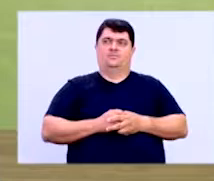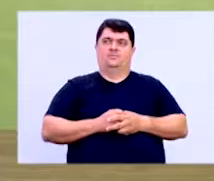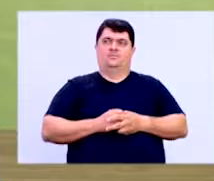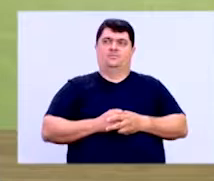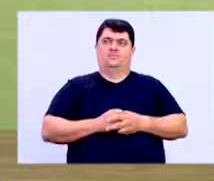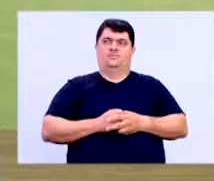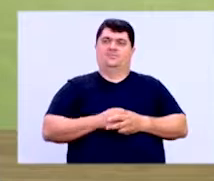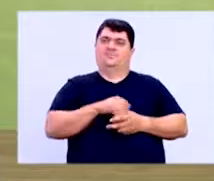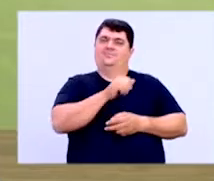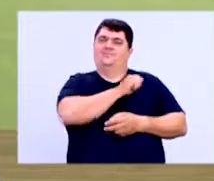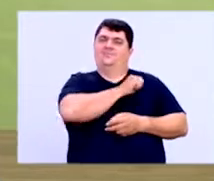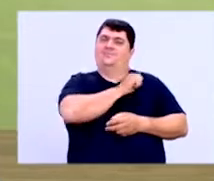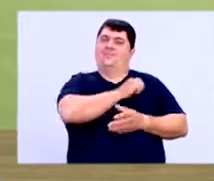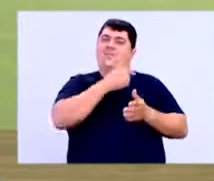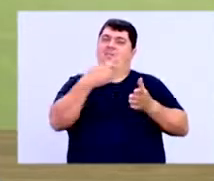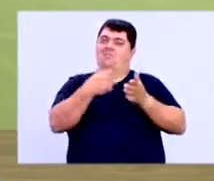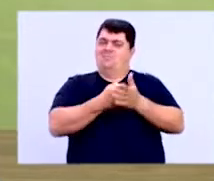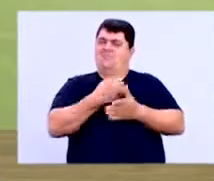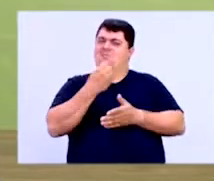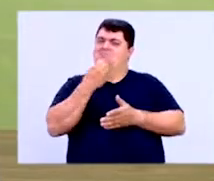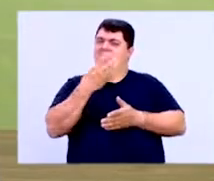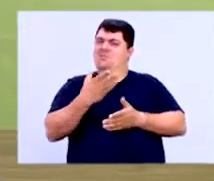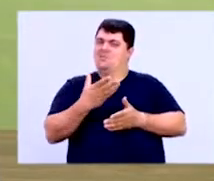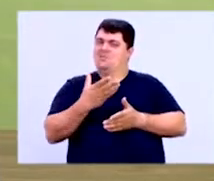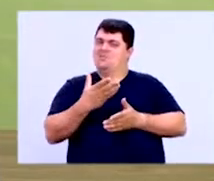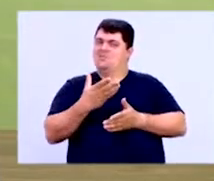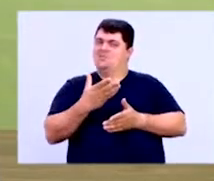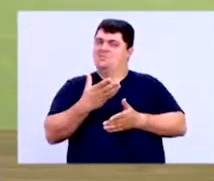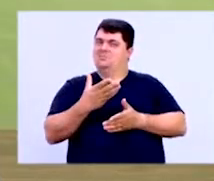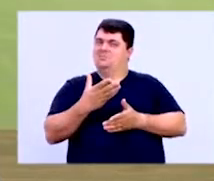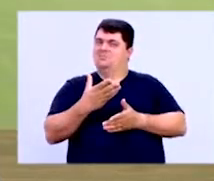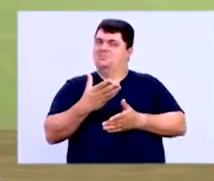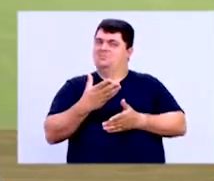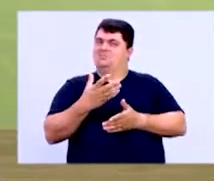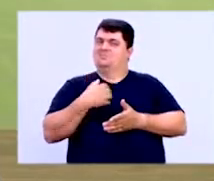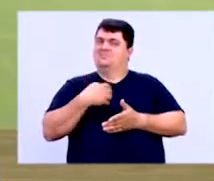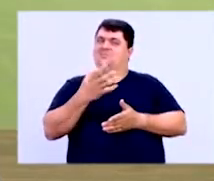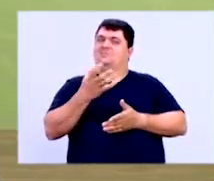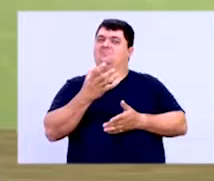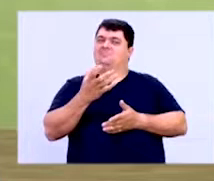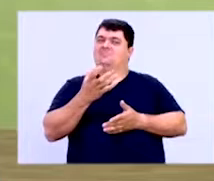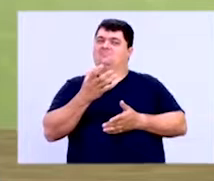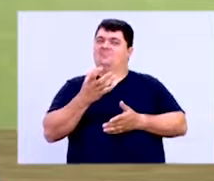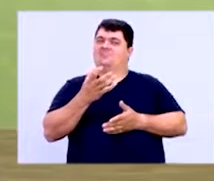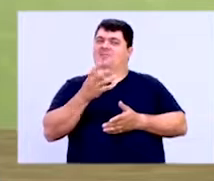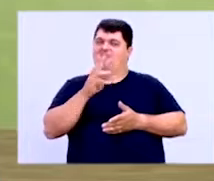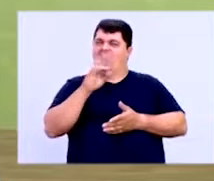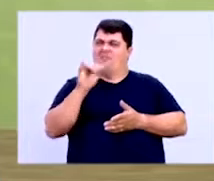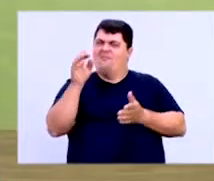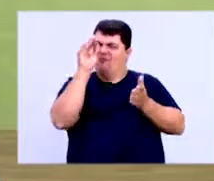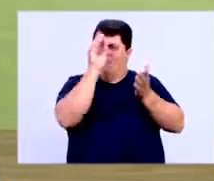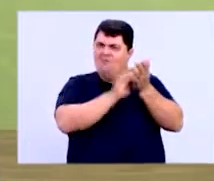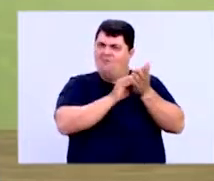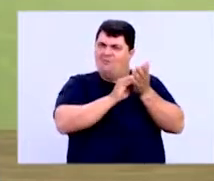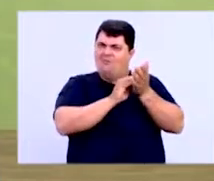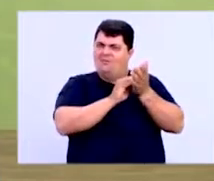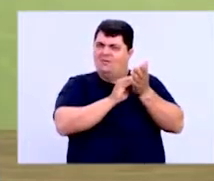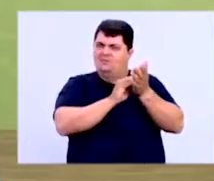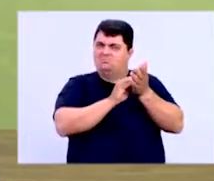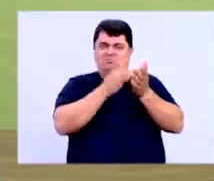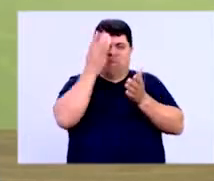Aluno, essa é uma pergunta boa. Eu quero saber se essas fórmulas serão disponibilizadas na